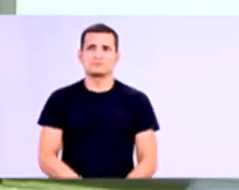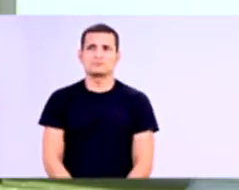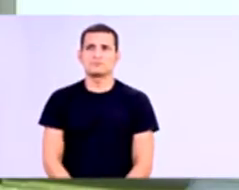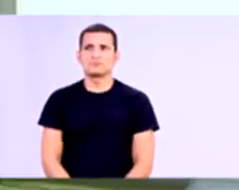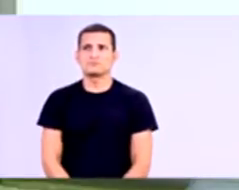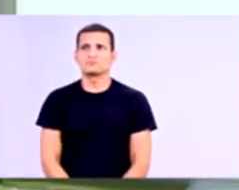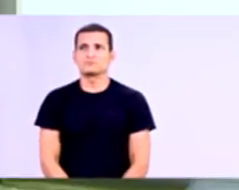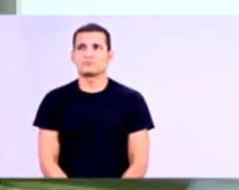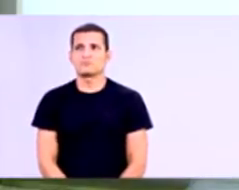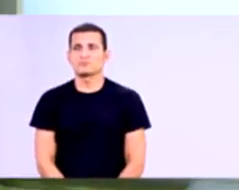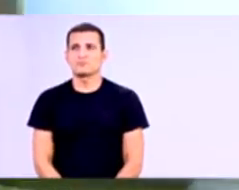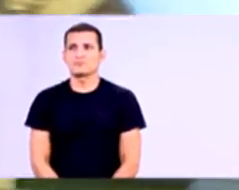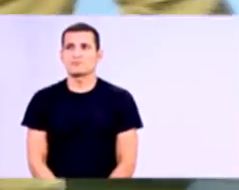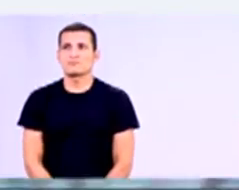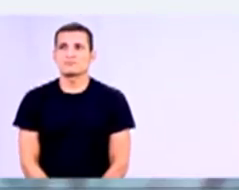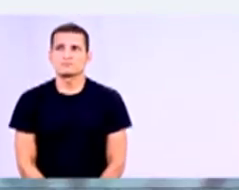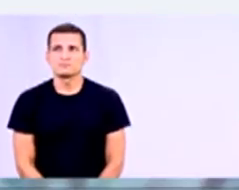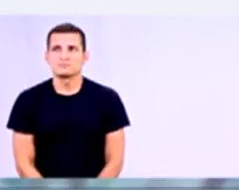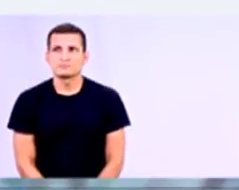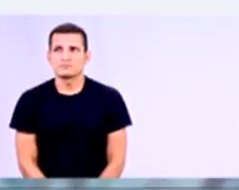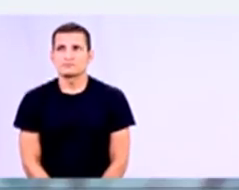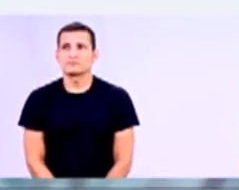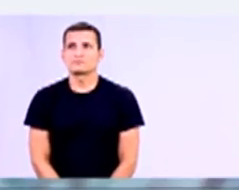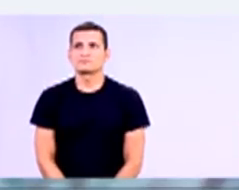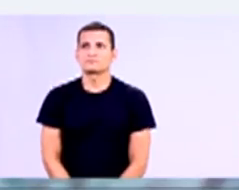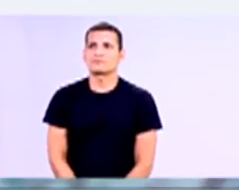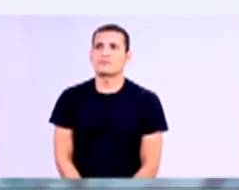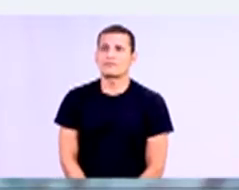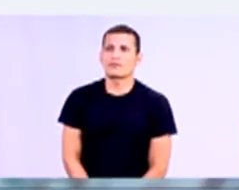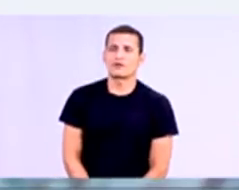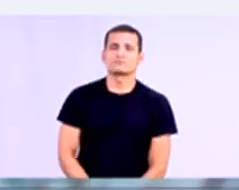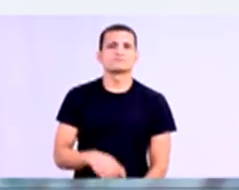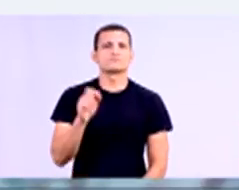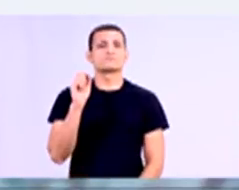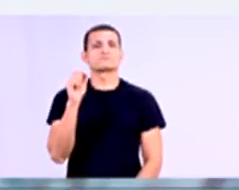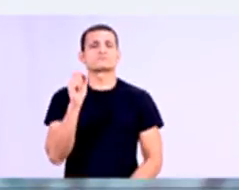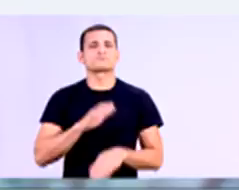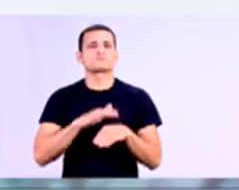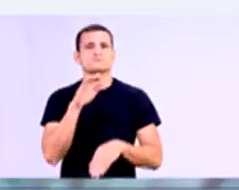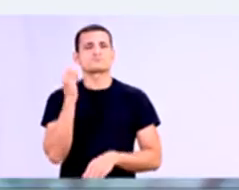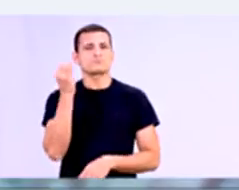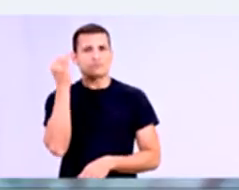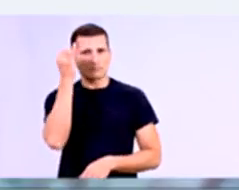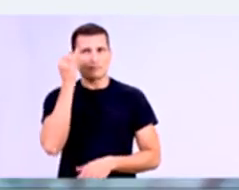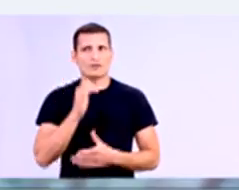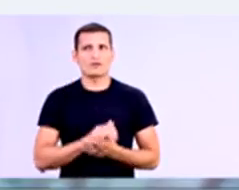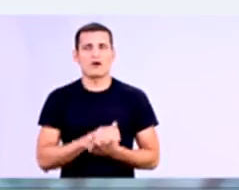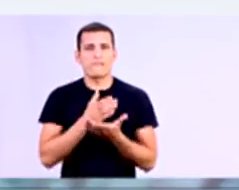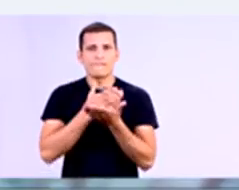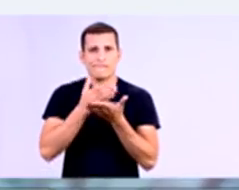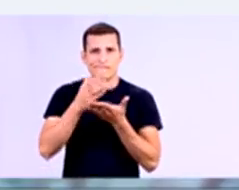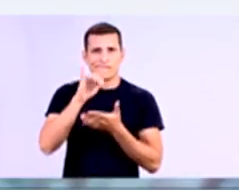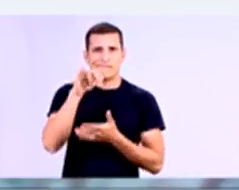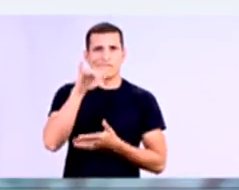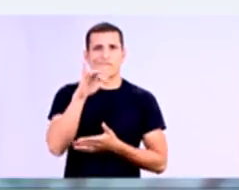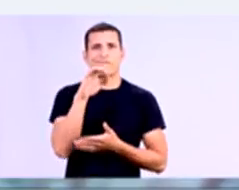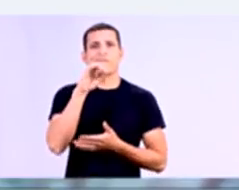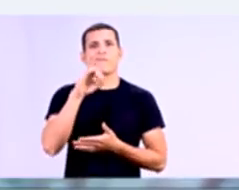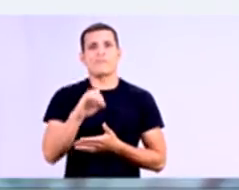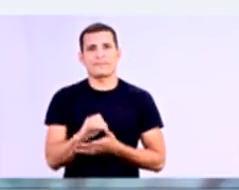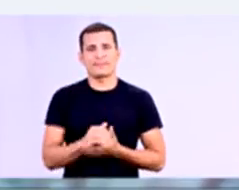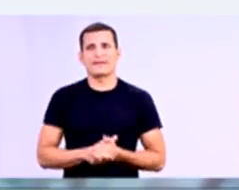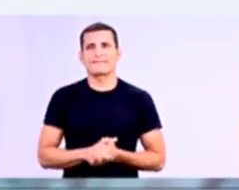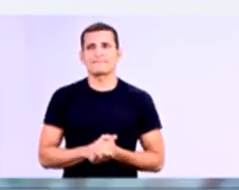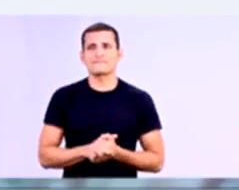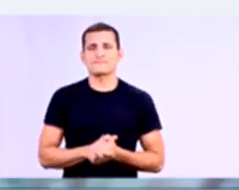um exemplo também bem menor, que eu vejo aí o que seria mais importante. Início, logar no blog, né,